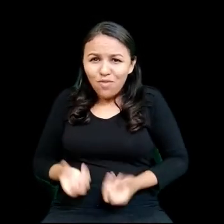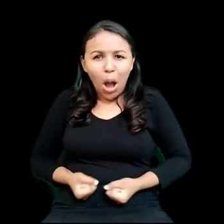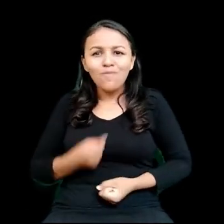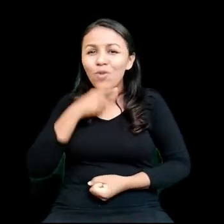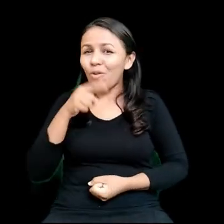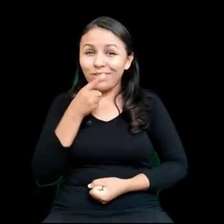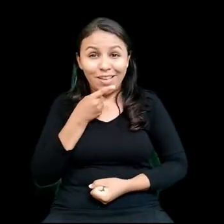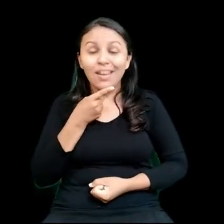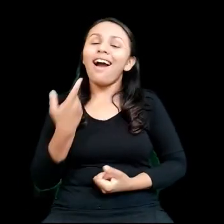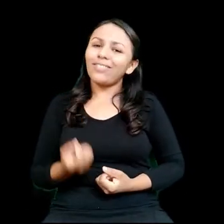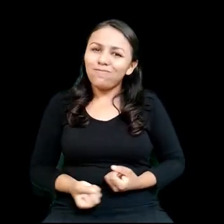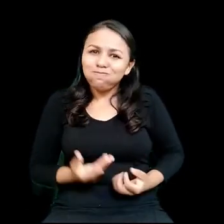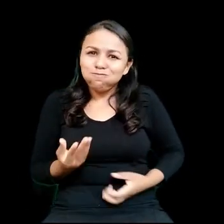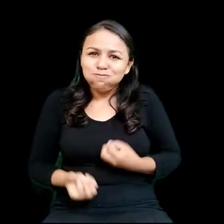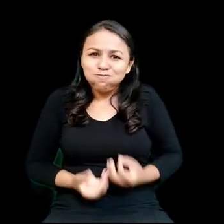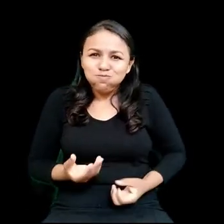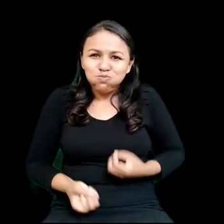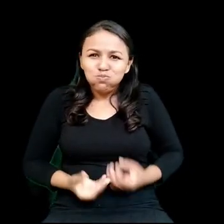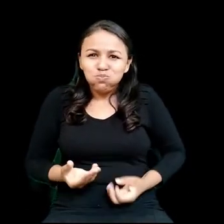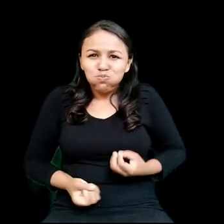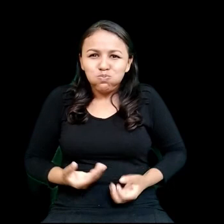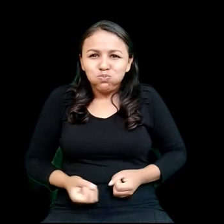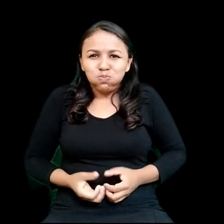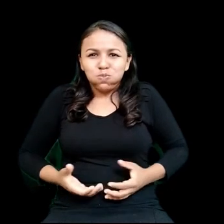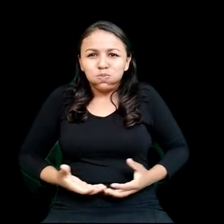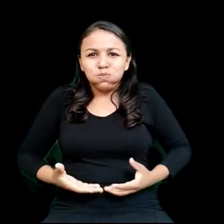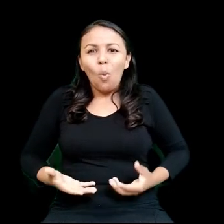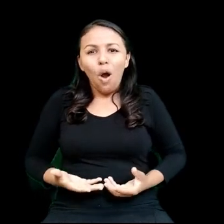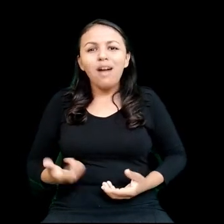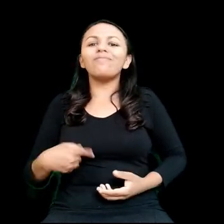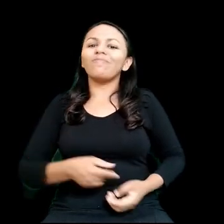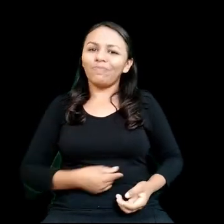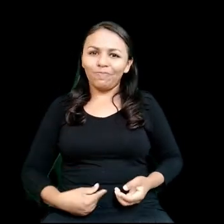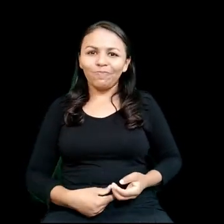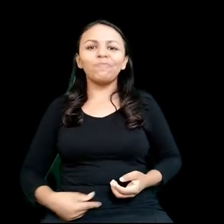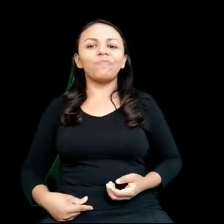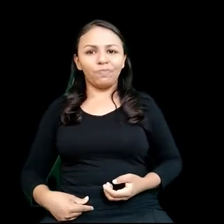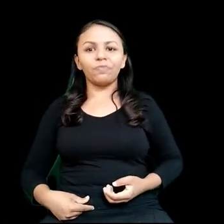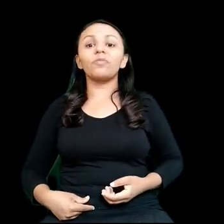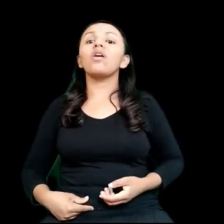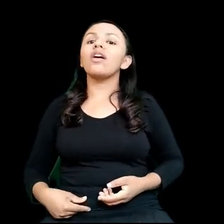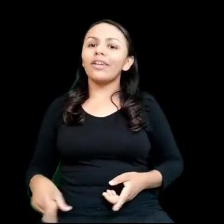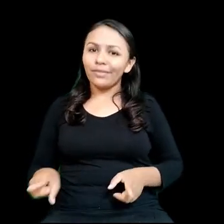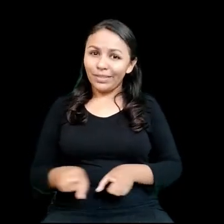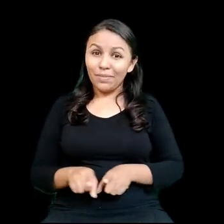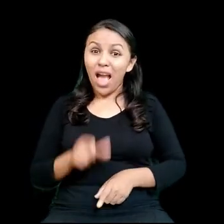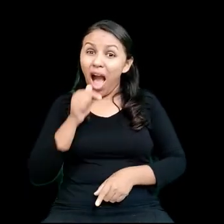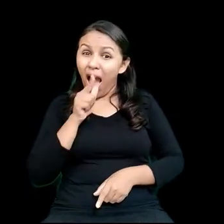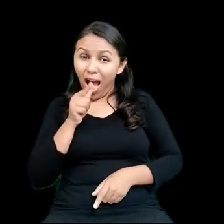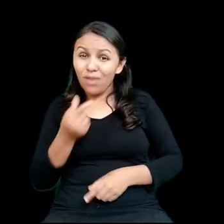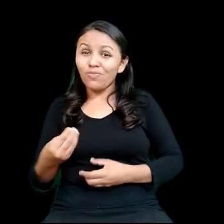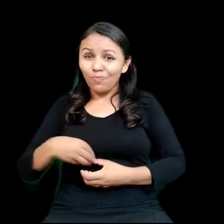processo fermentativo lá no intestino. Esse processo fermentativo também vai trazer água para a